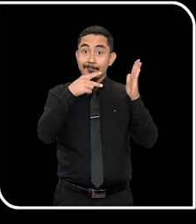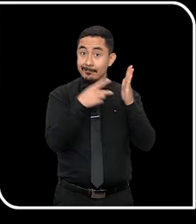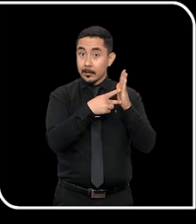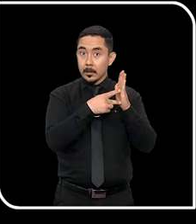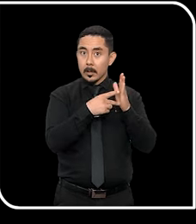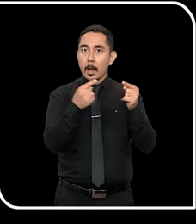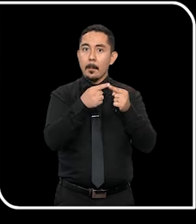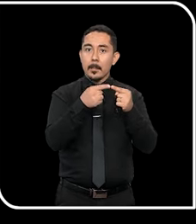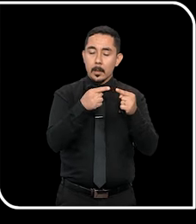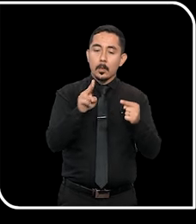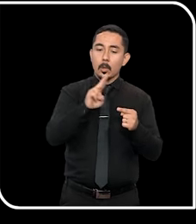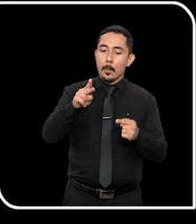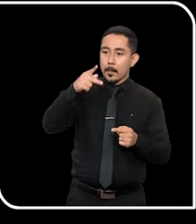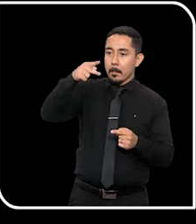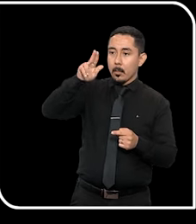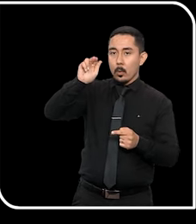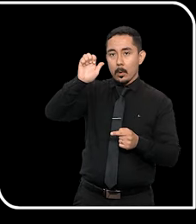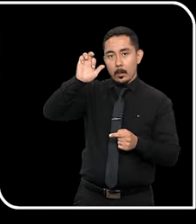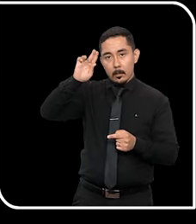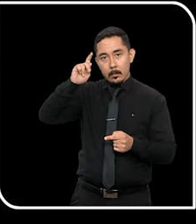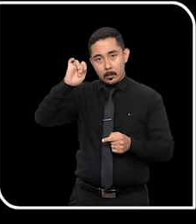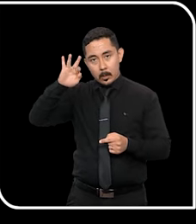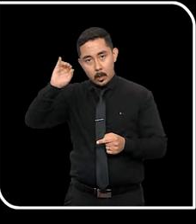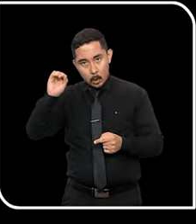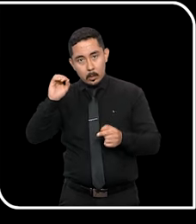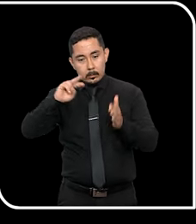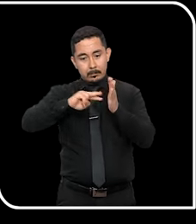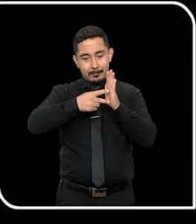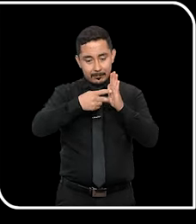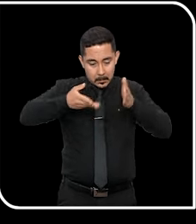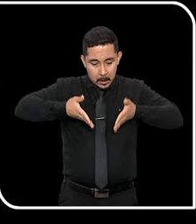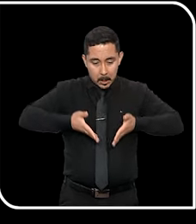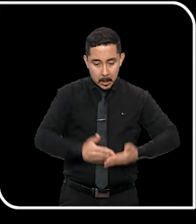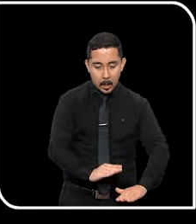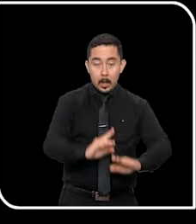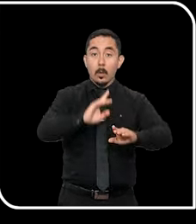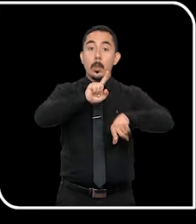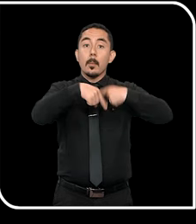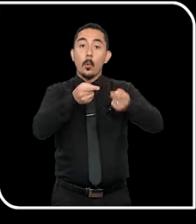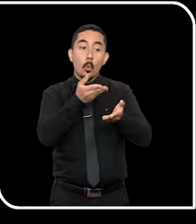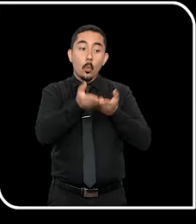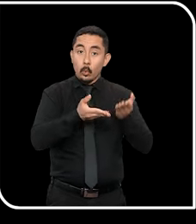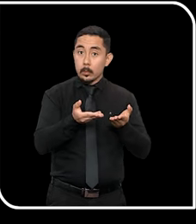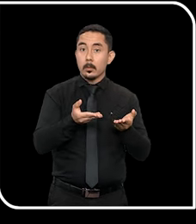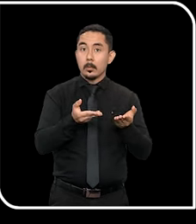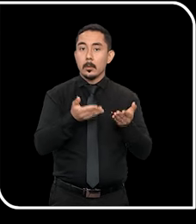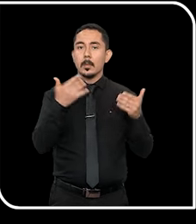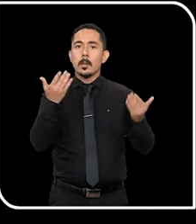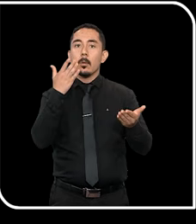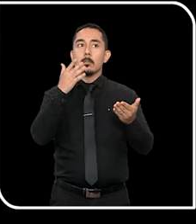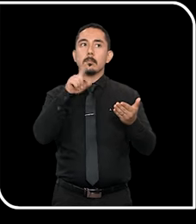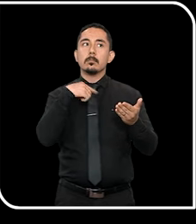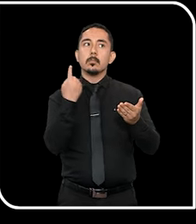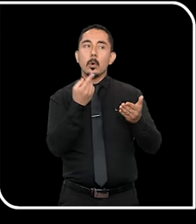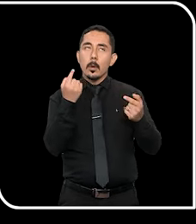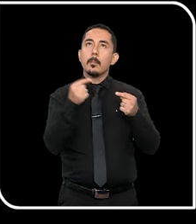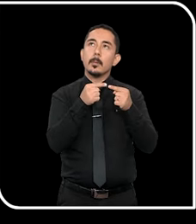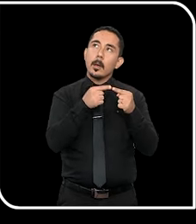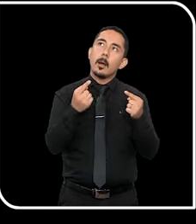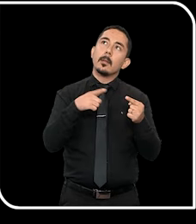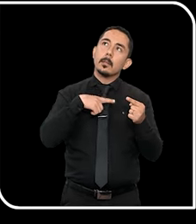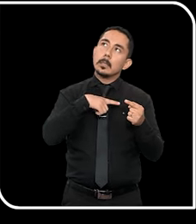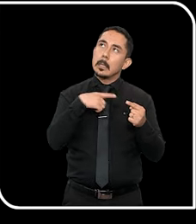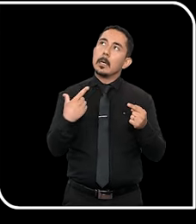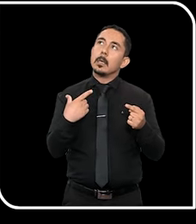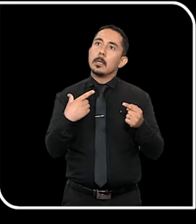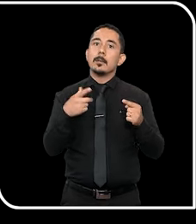e esse nome é puerpério quando a gente dá nome para aquilo aquilo passa a existir existe um nome quando a gente fala